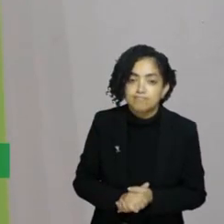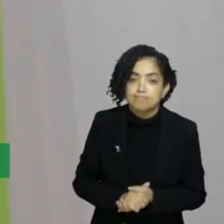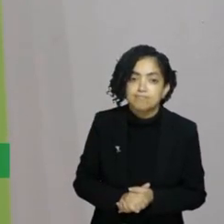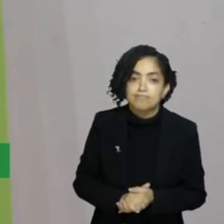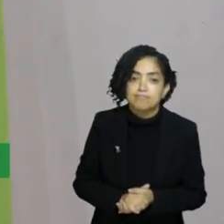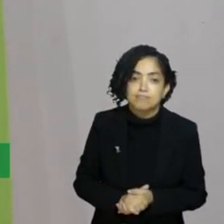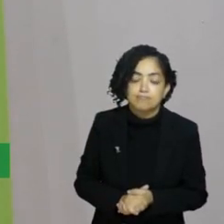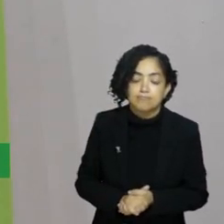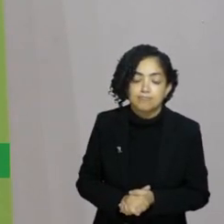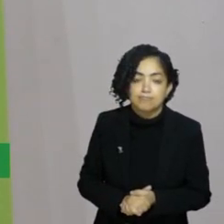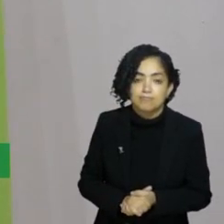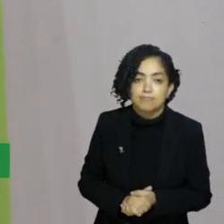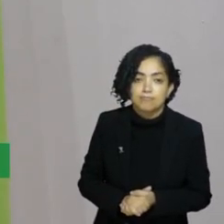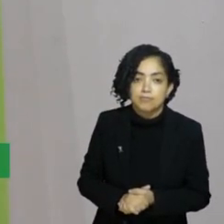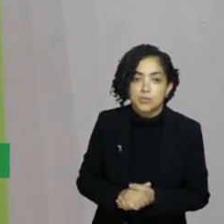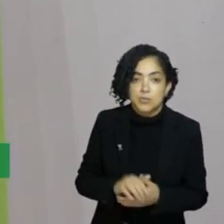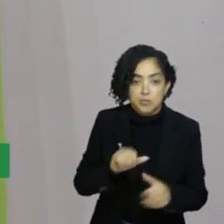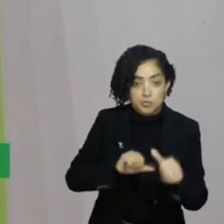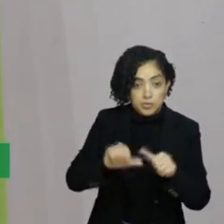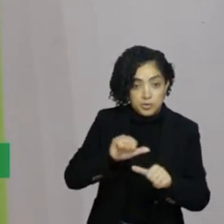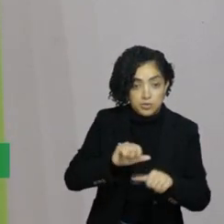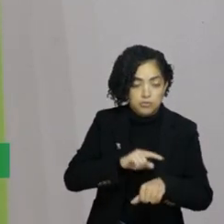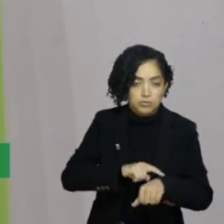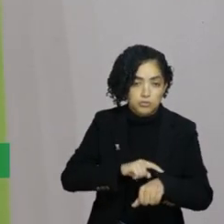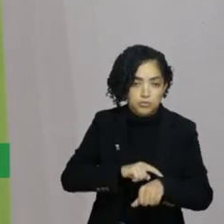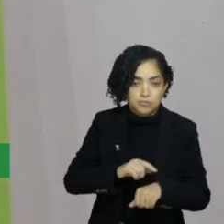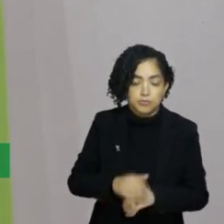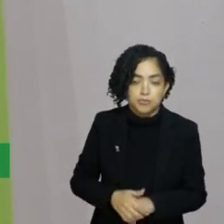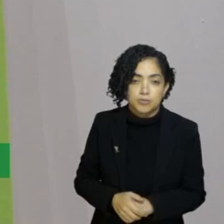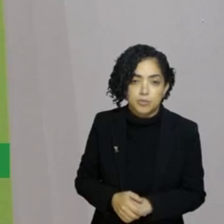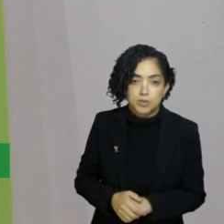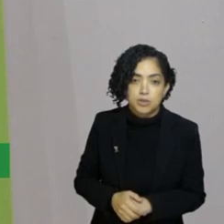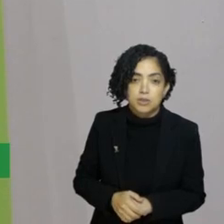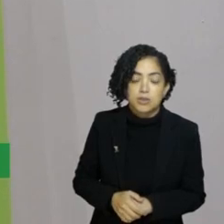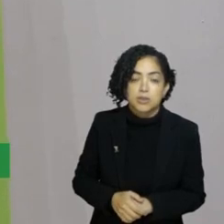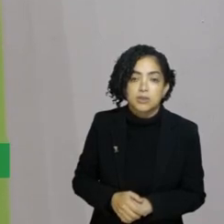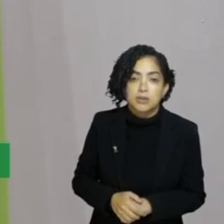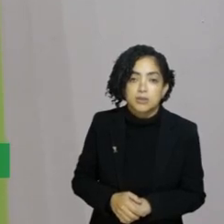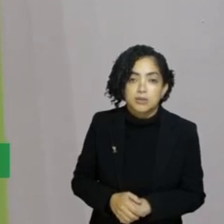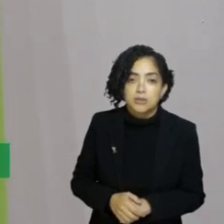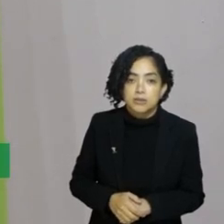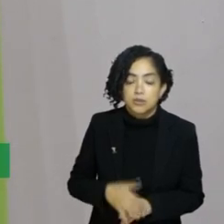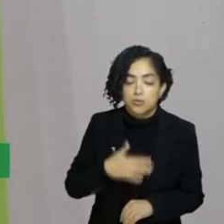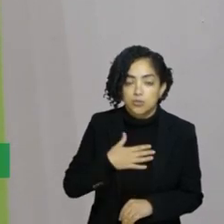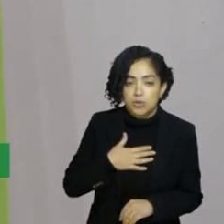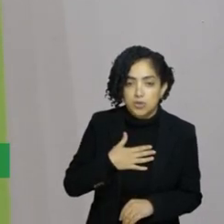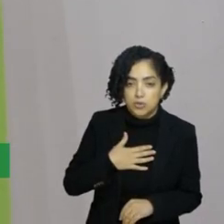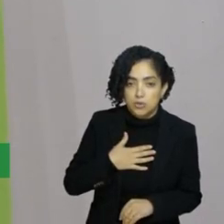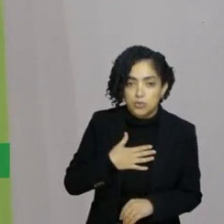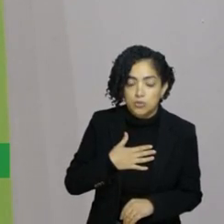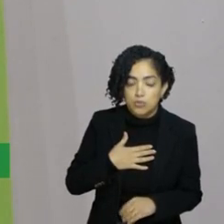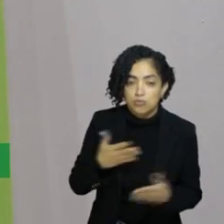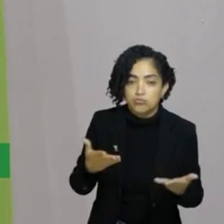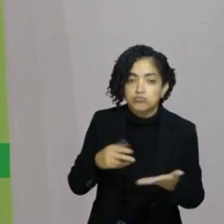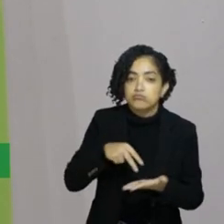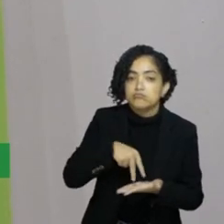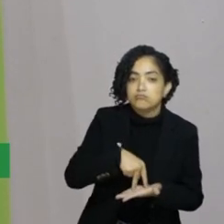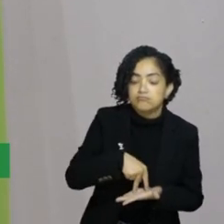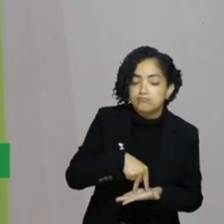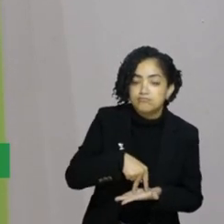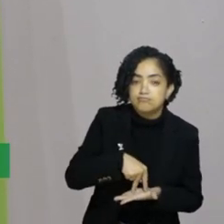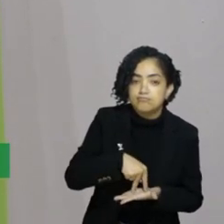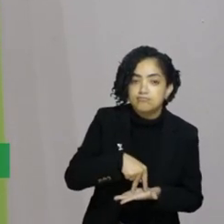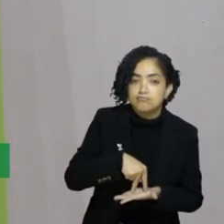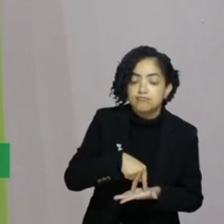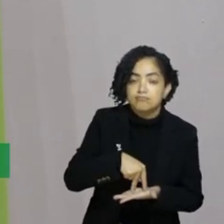Brasil. Fizemos essa alteração do tempo. Senhor presidente, eu venho a essa tribuna